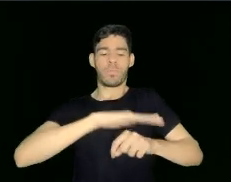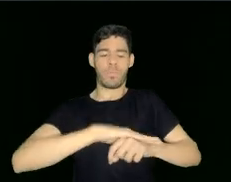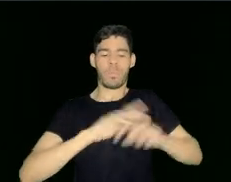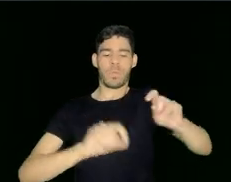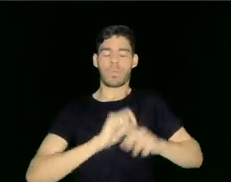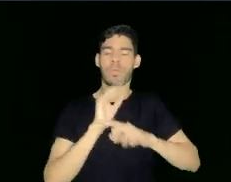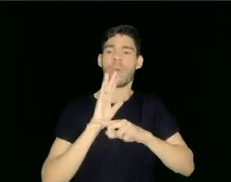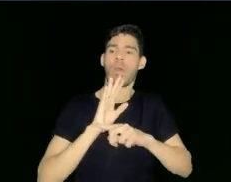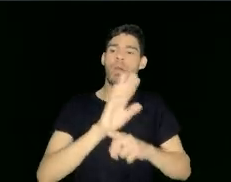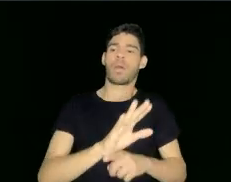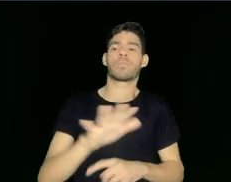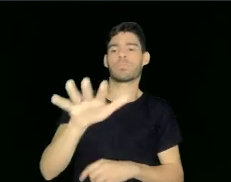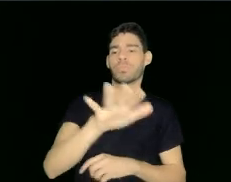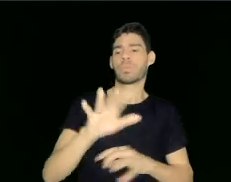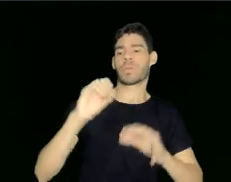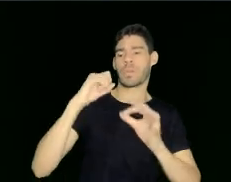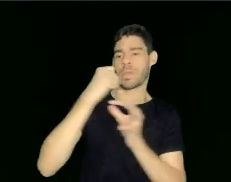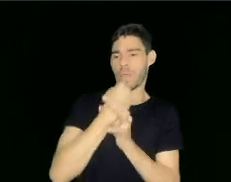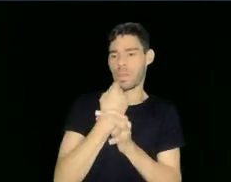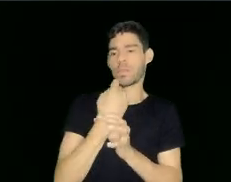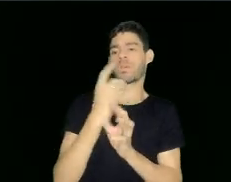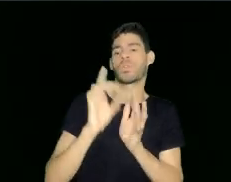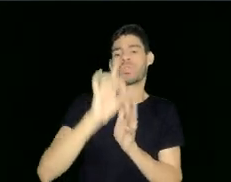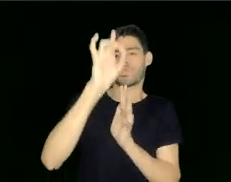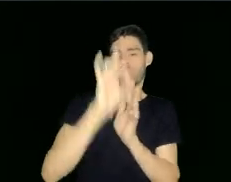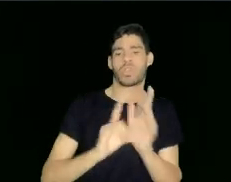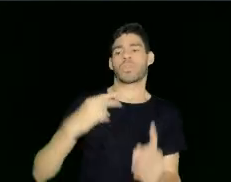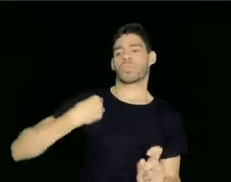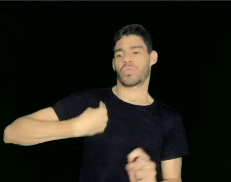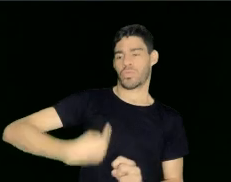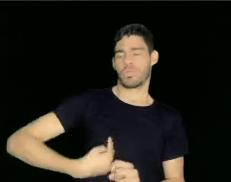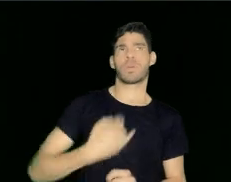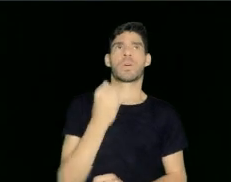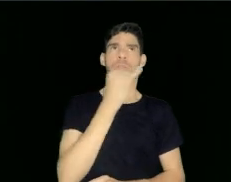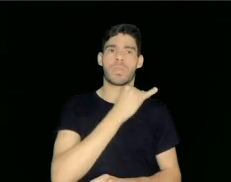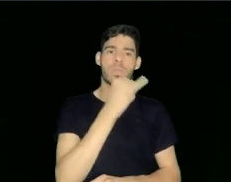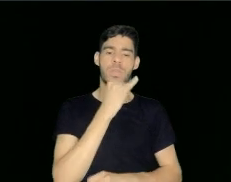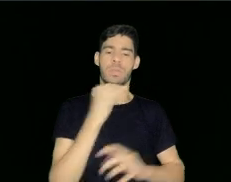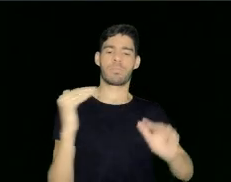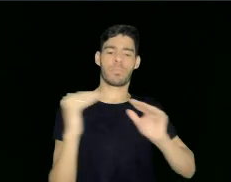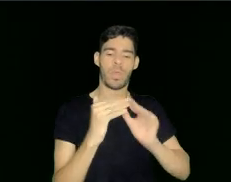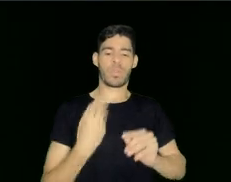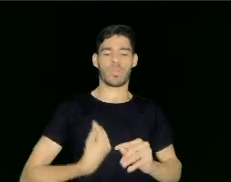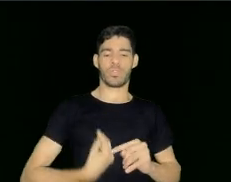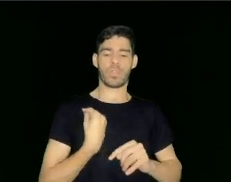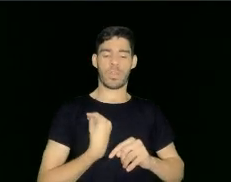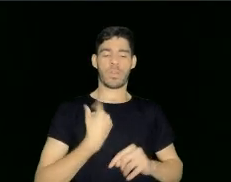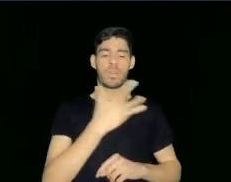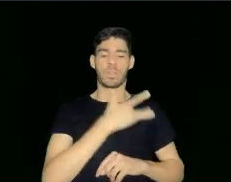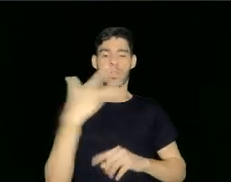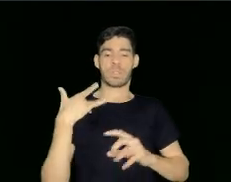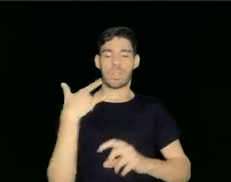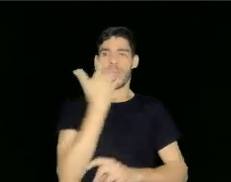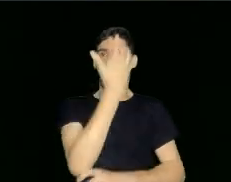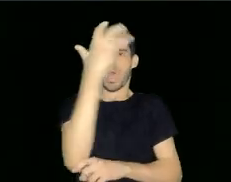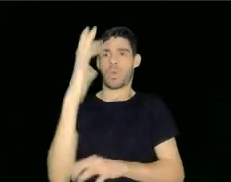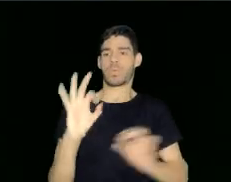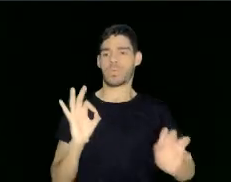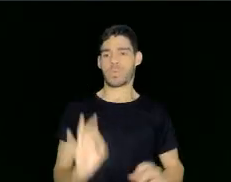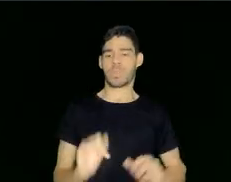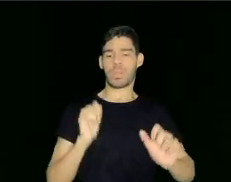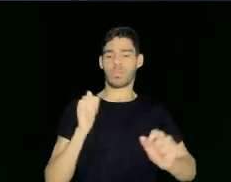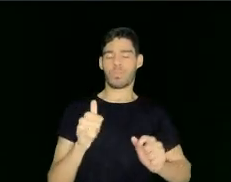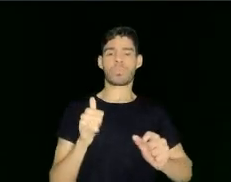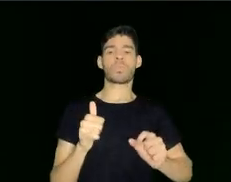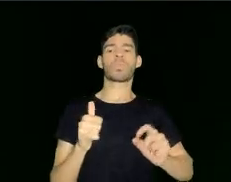tem desempenhado exemplarmente a sua função de prestar a jurisdição, garantindo os direitos humanos, como os relativos ao direito à